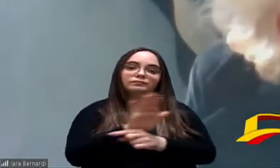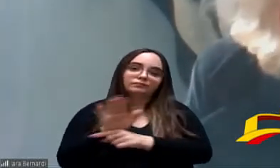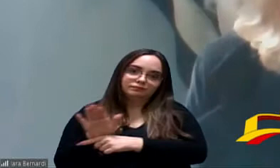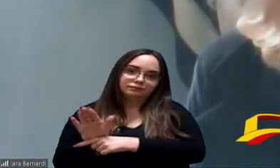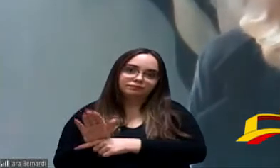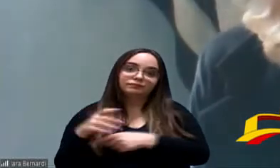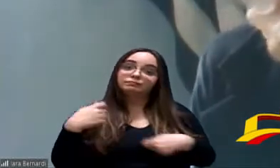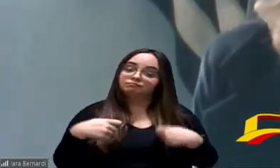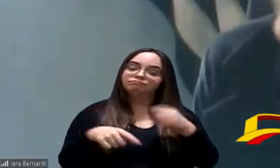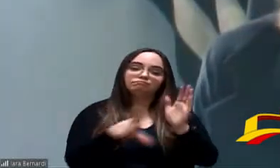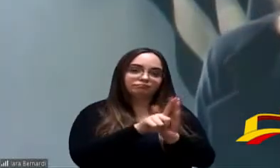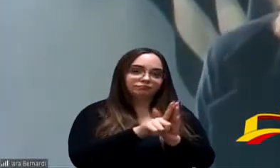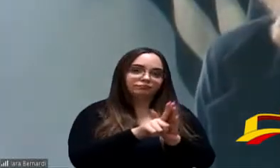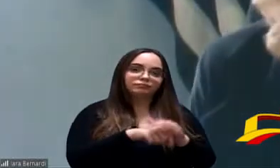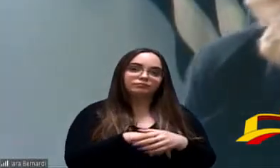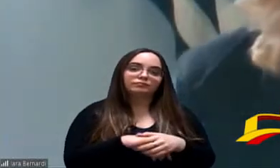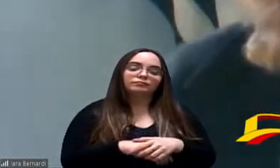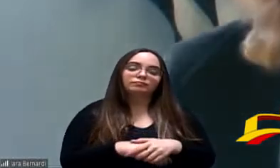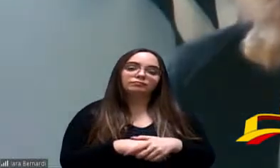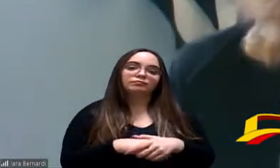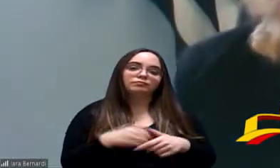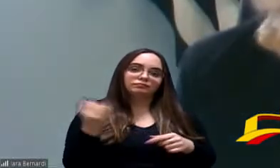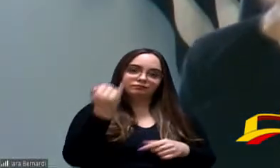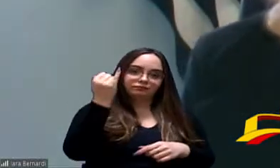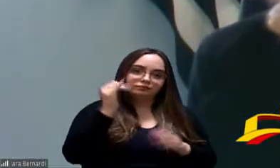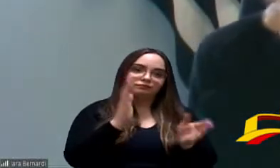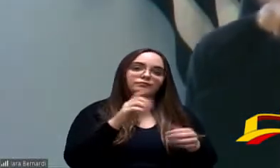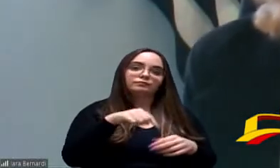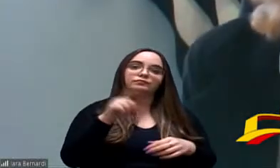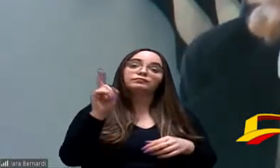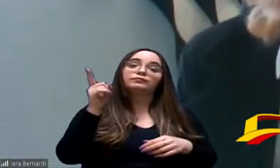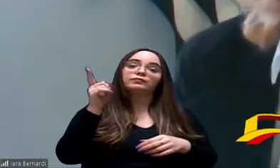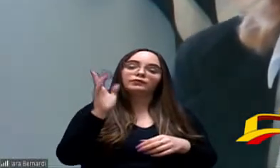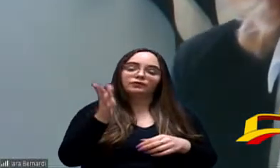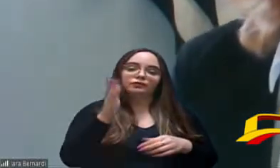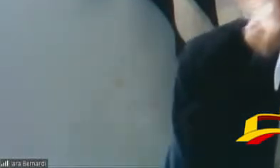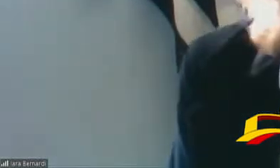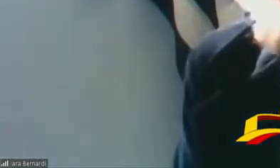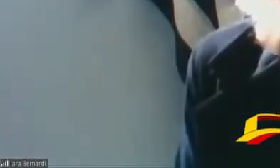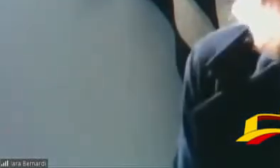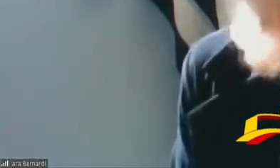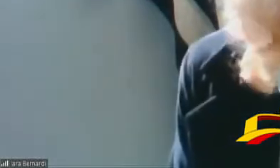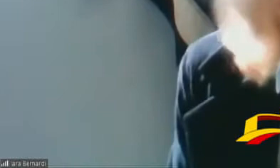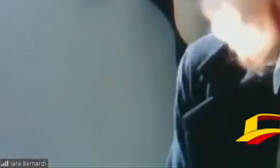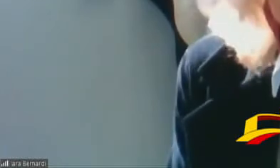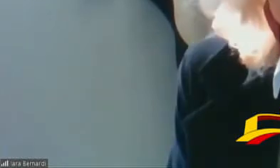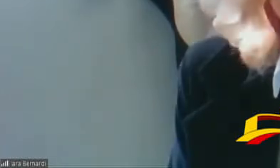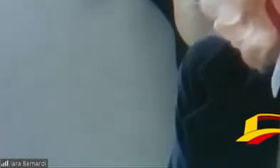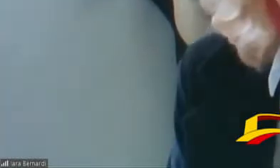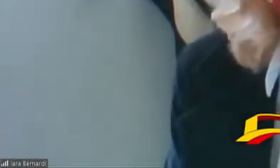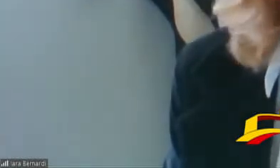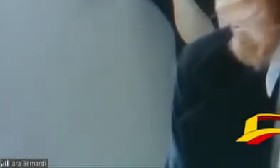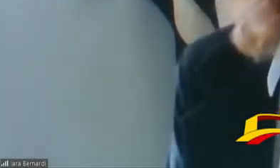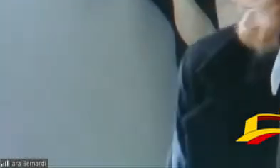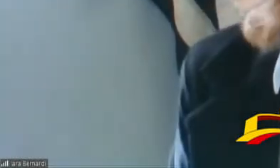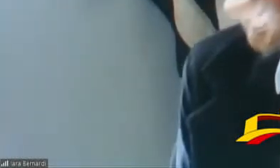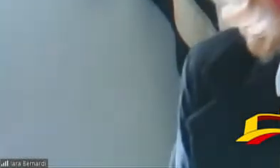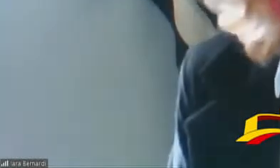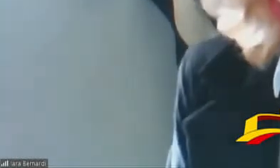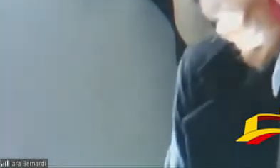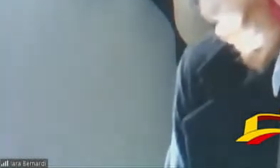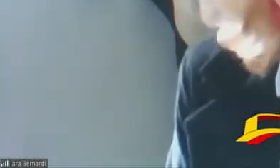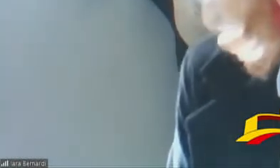Sorocaba. É importante, foi elaborado pela secretaria o ano passado, tramitou no governo da Jaqueline, mas não foi